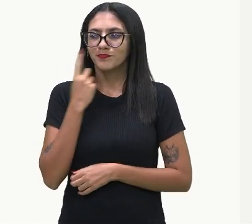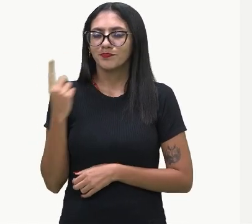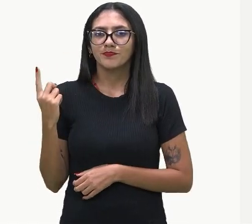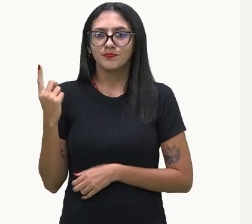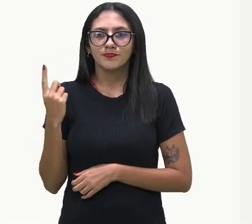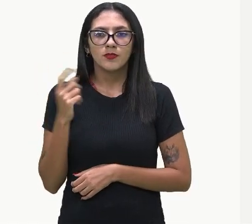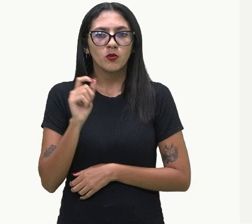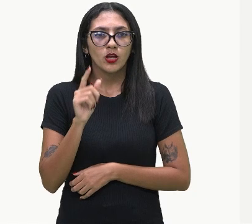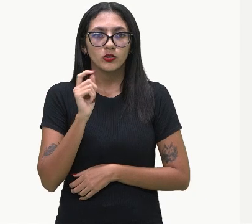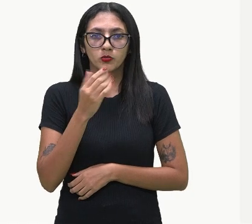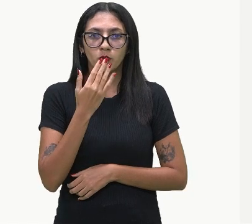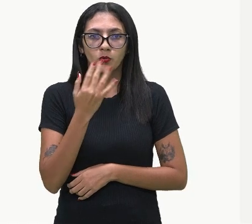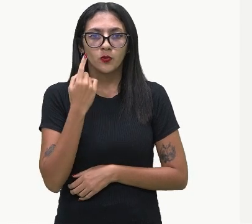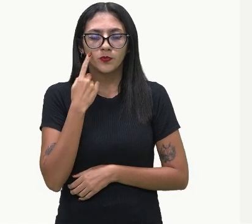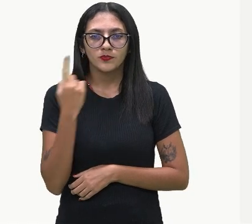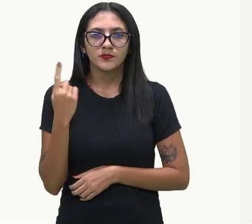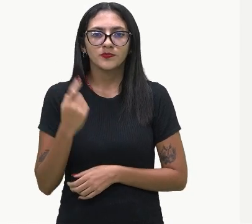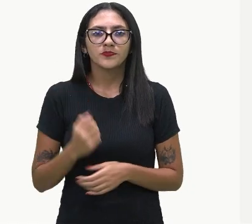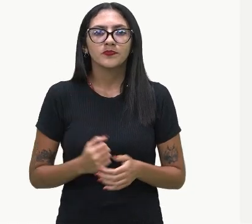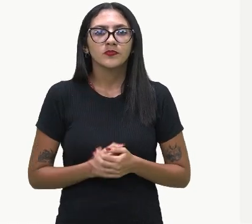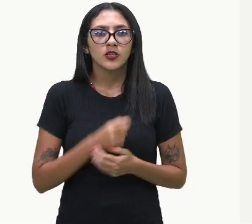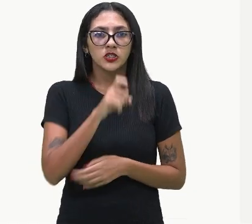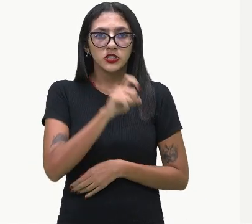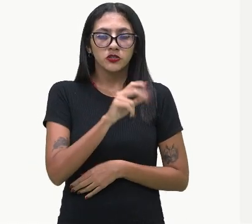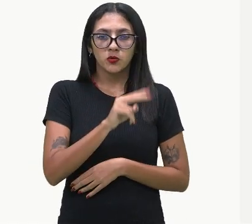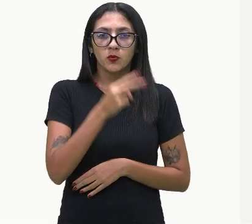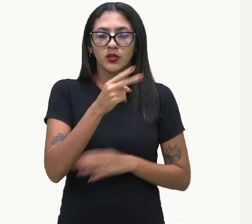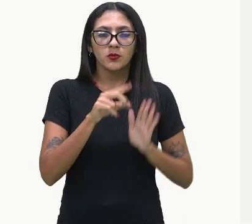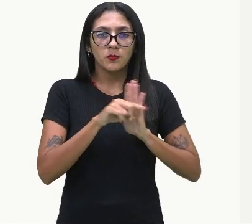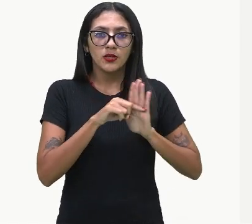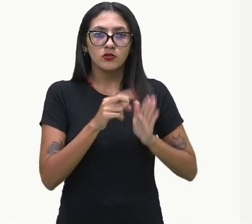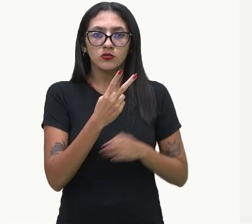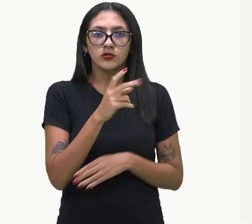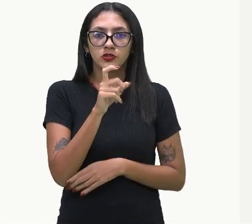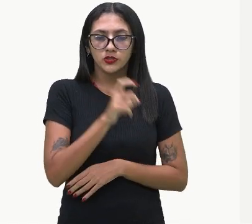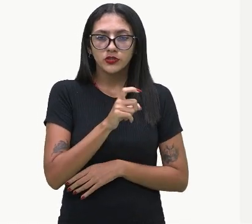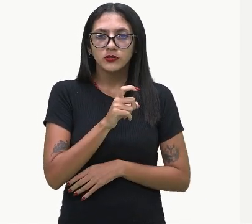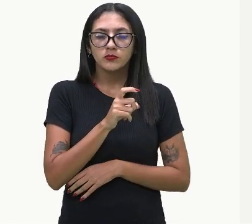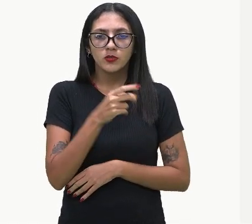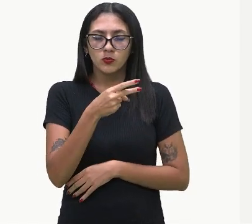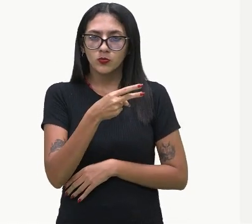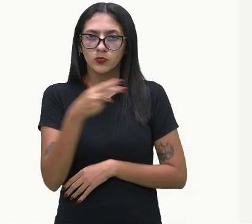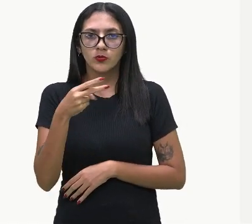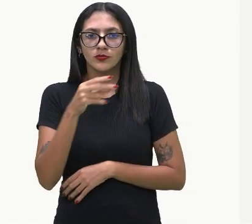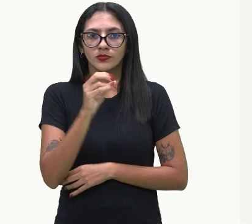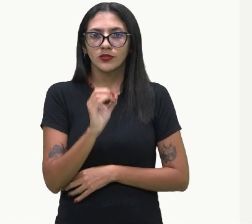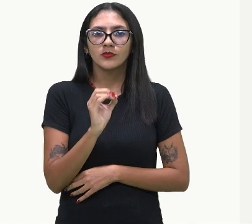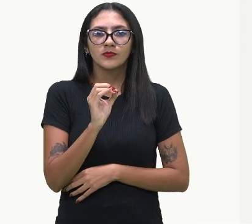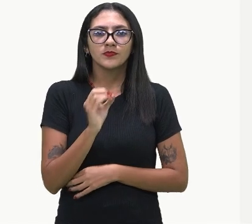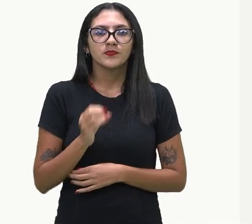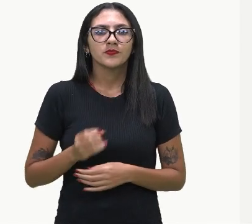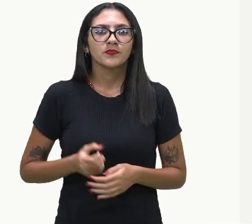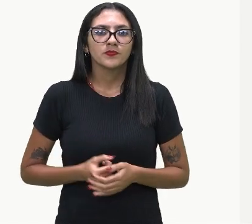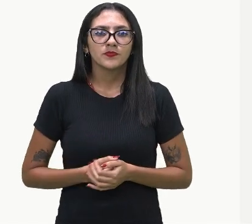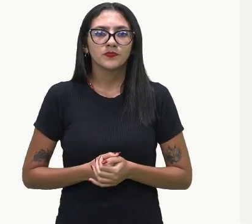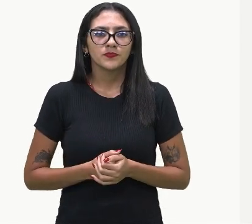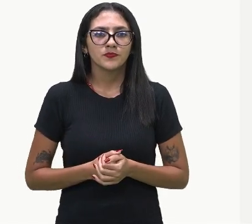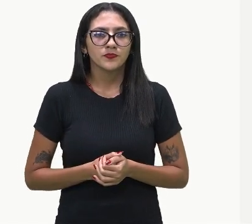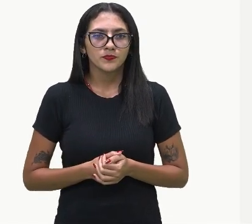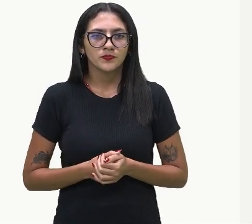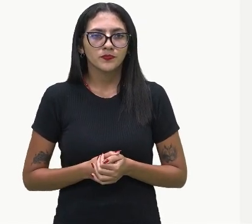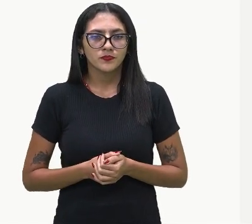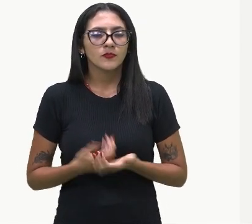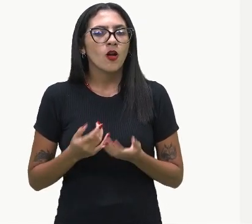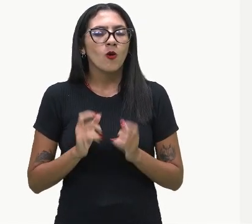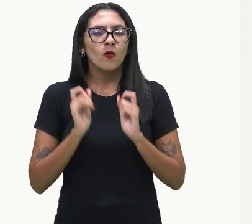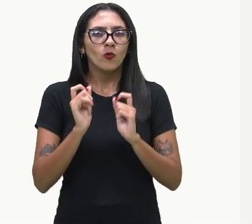tá? X ao quadrado menos 2x vai ser igual a 0. Ok, então o que a gente tem